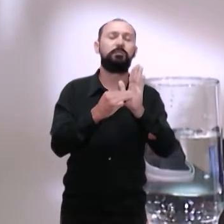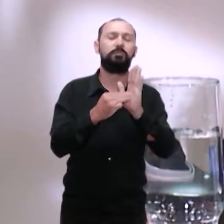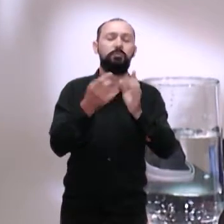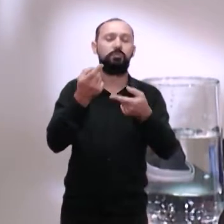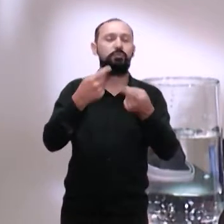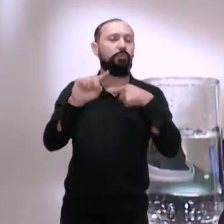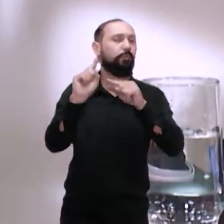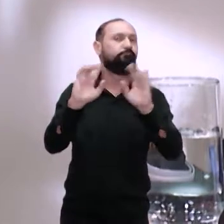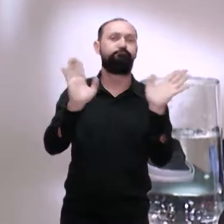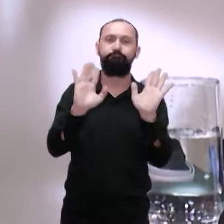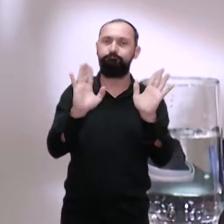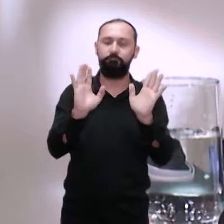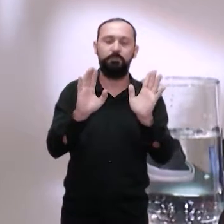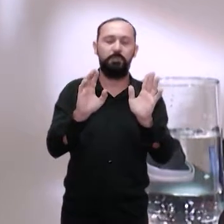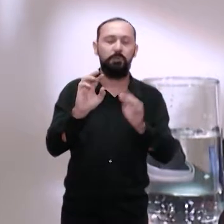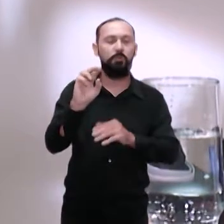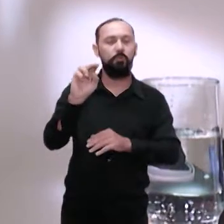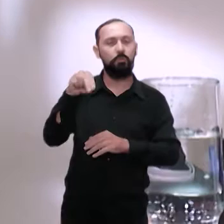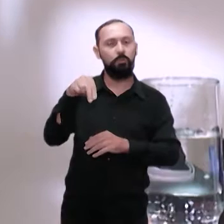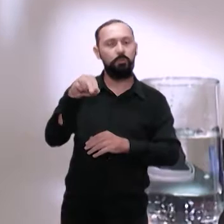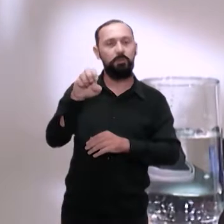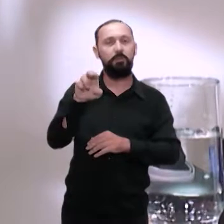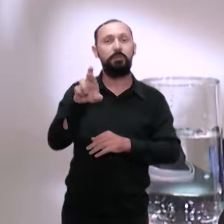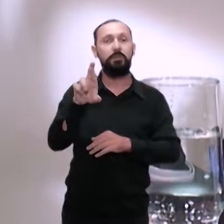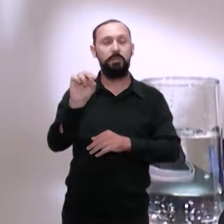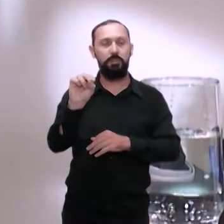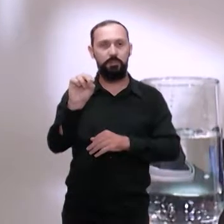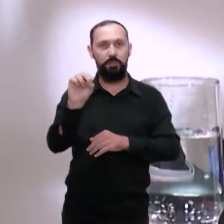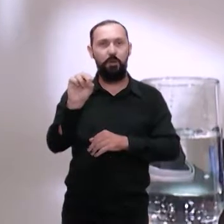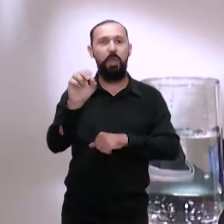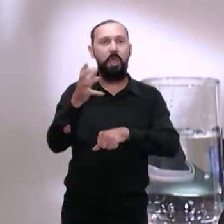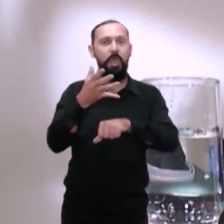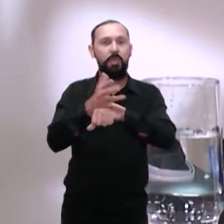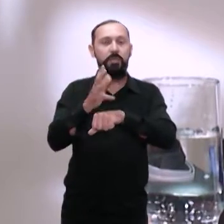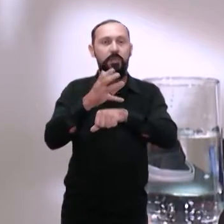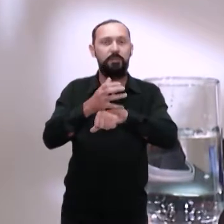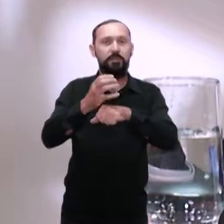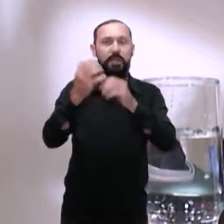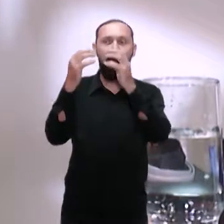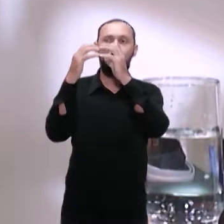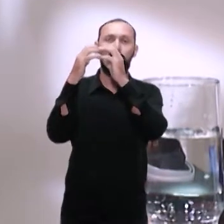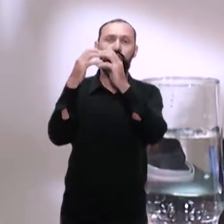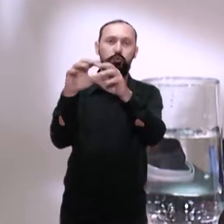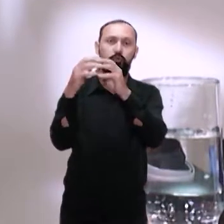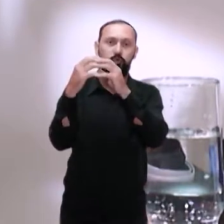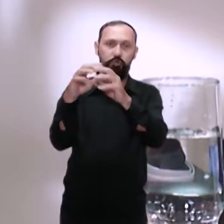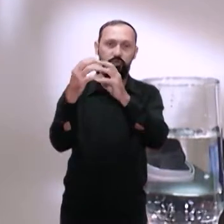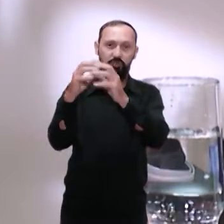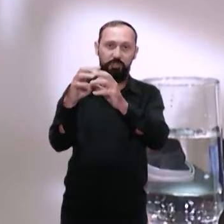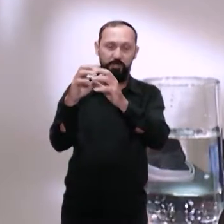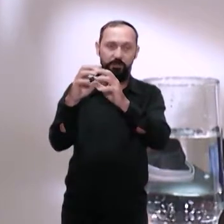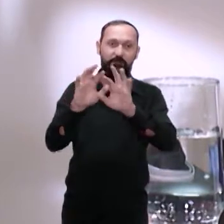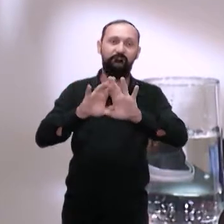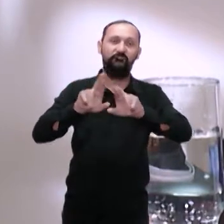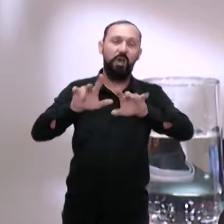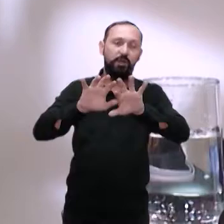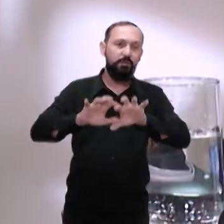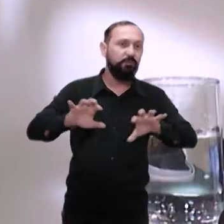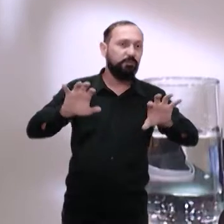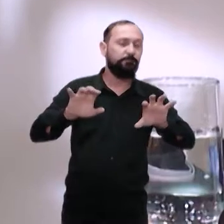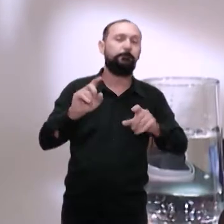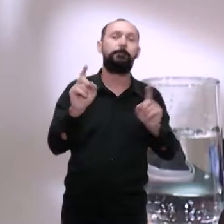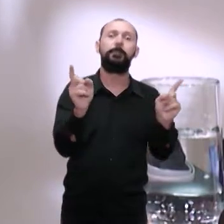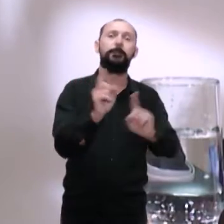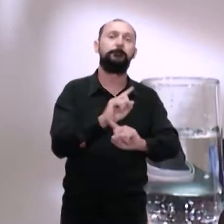Supera, por exemplo. Neurofeedback é um treinamento fisiológico do cérebro. Outra coisa que